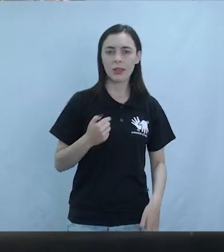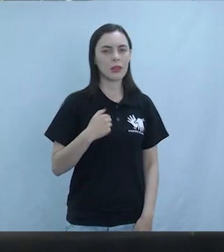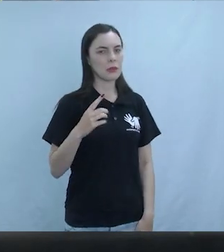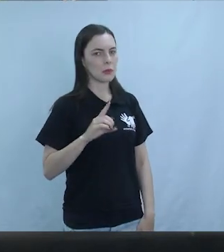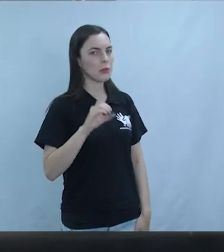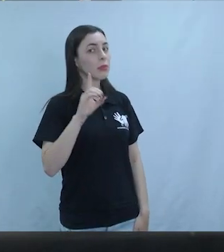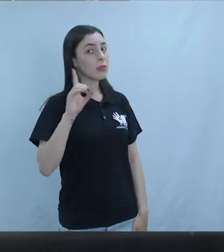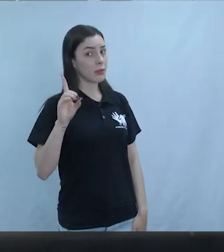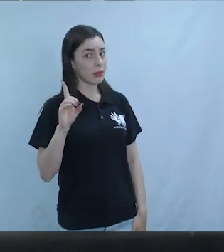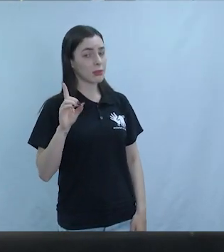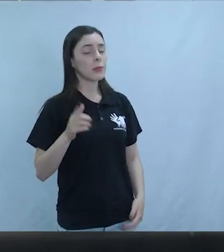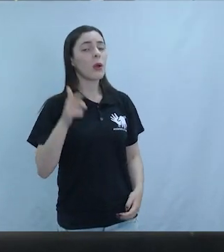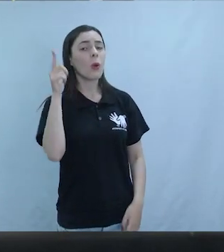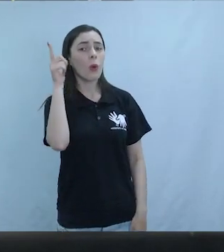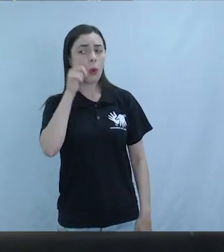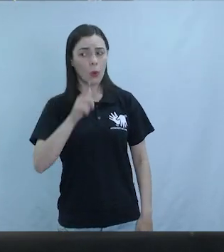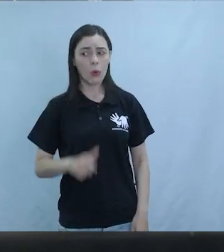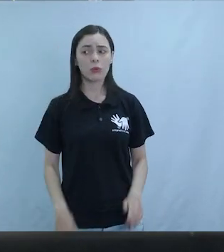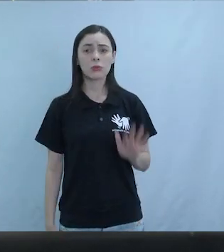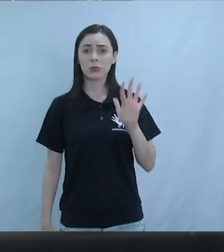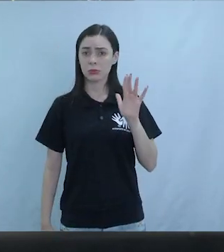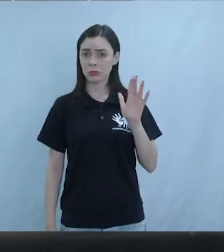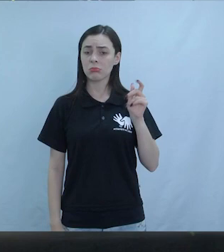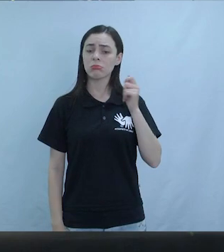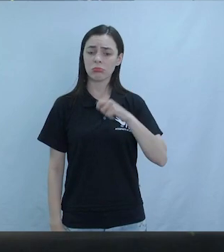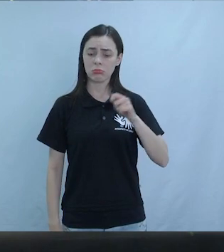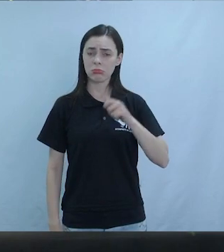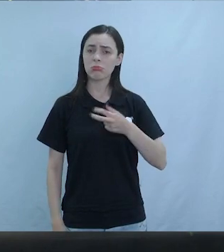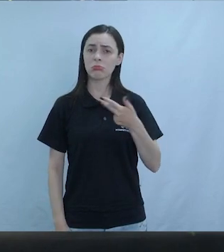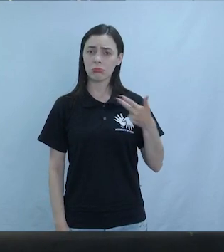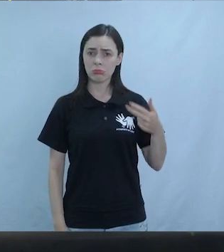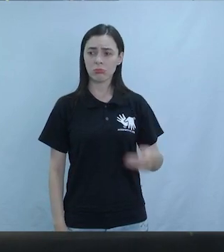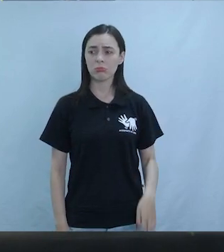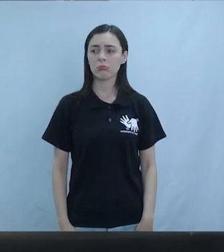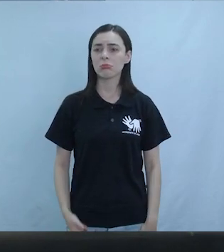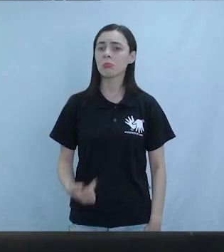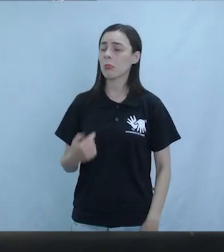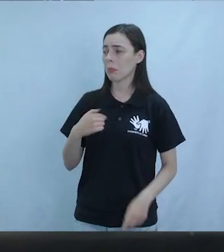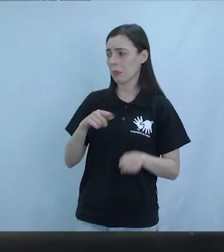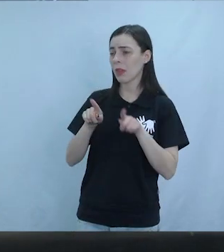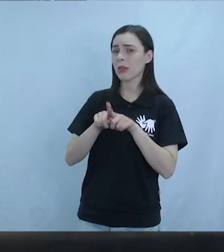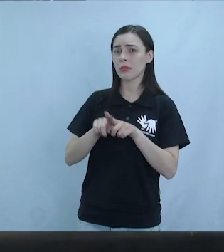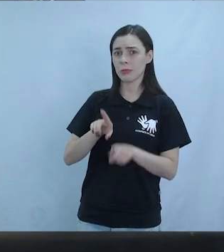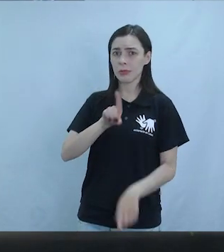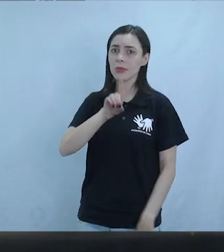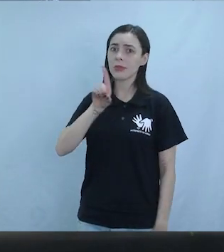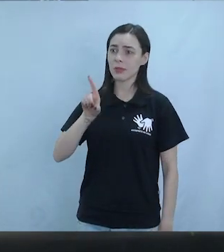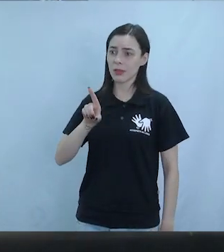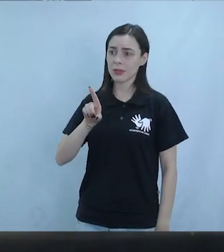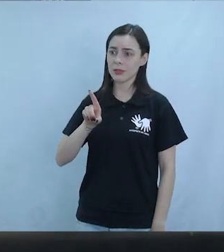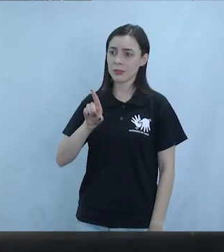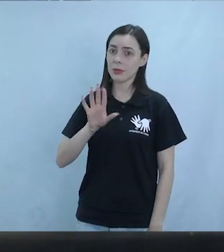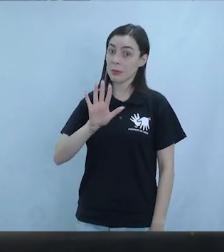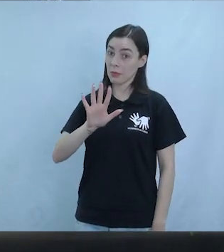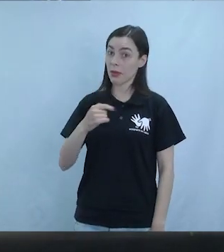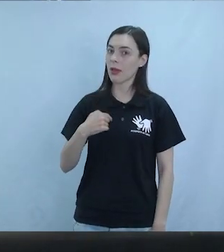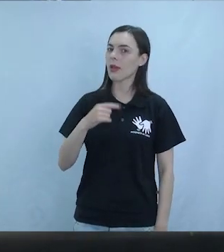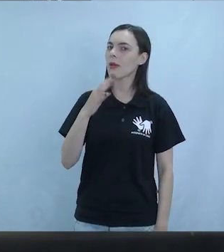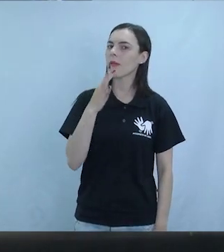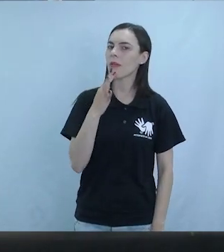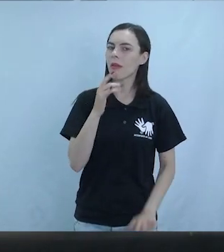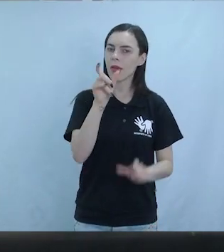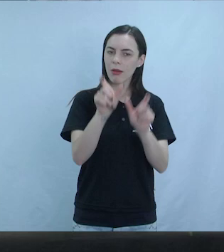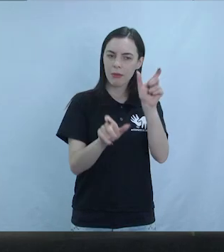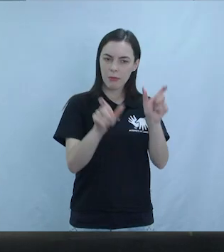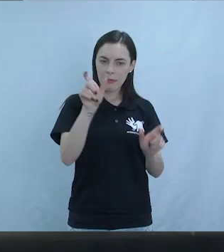Eu sou destra, mas faço bastante coisa com a minha mão canhota. Muito bem, eu também sou destra, tá? Mas eu conheço outras